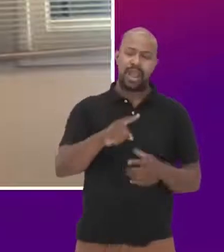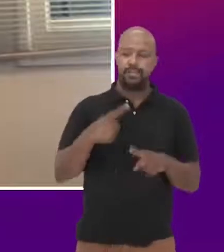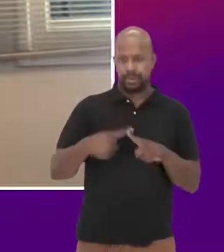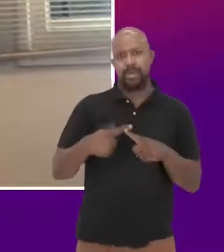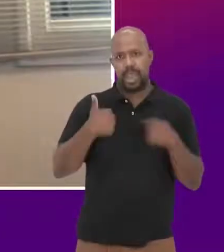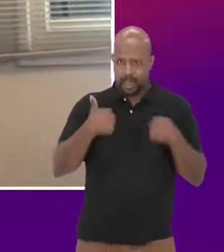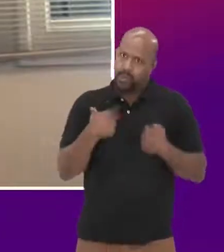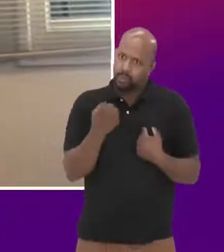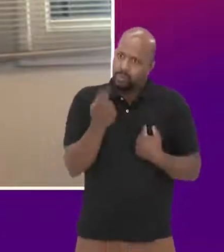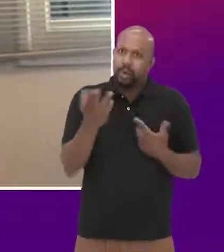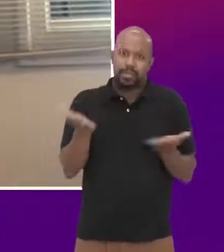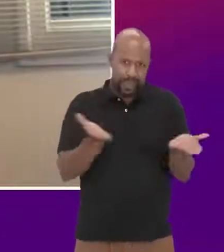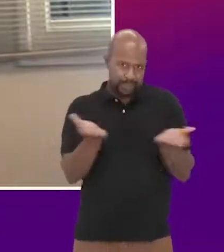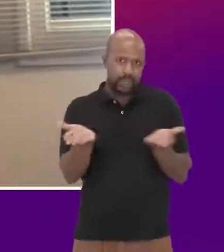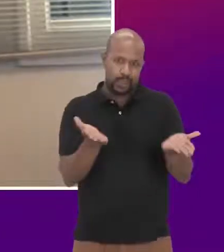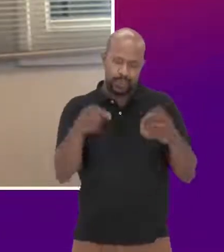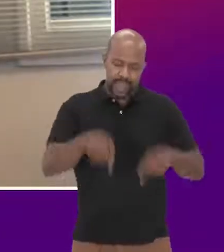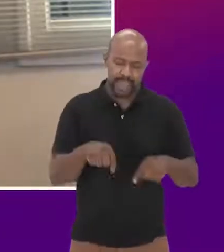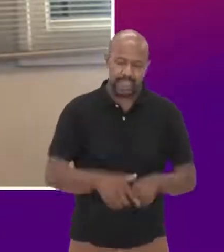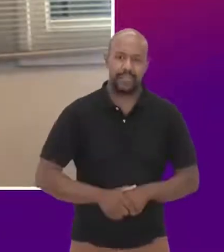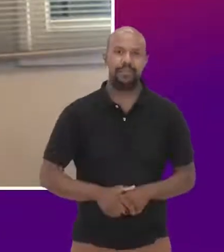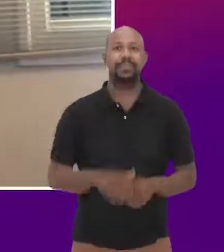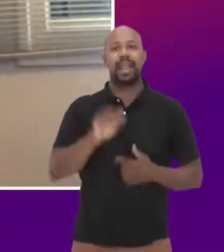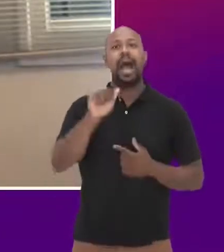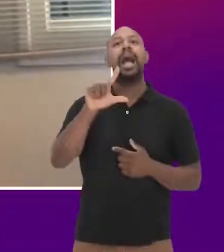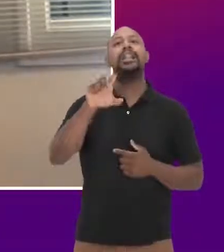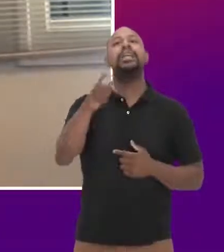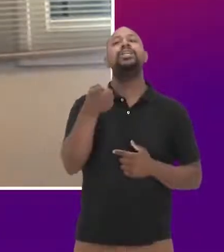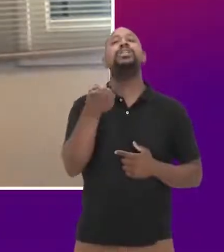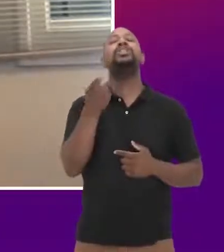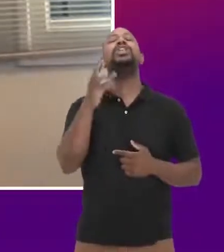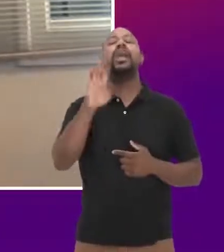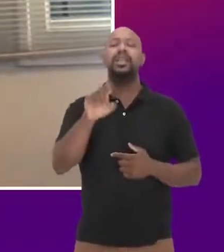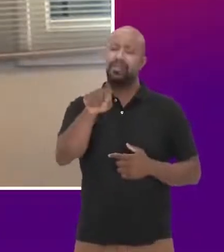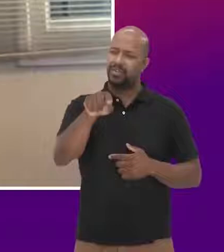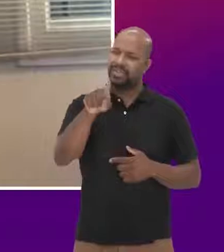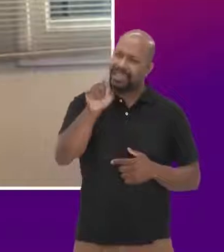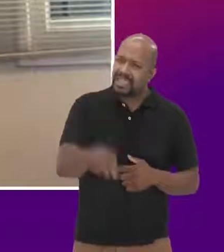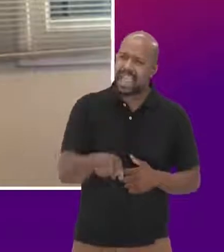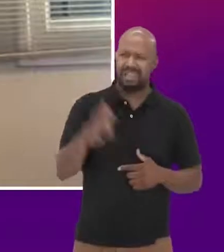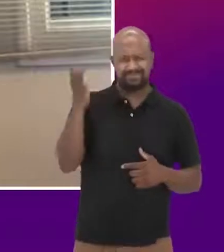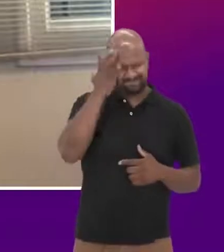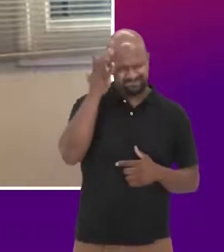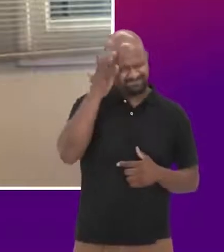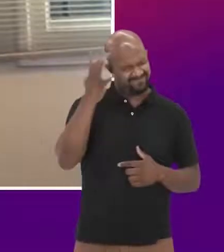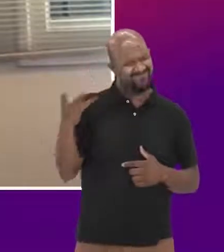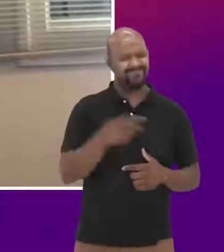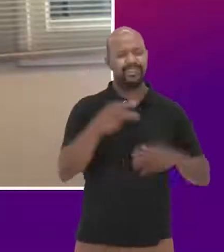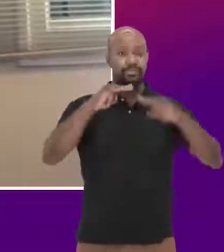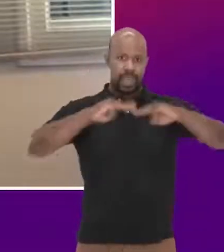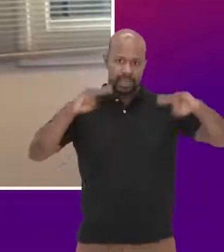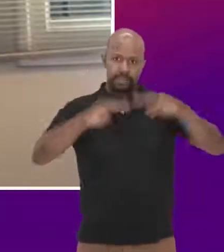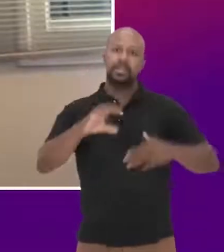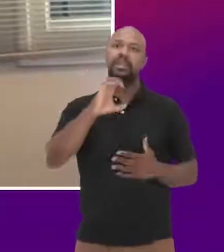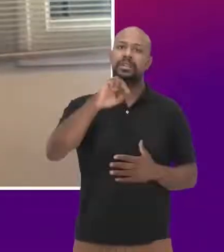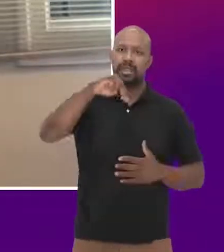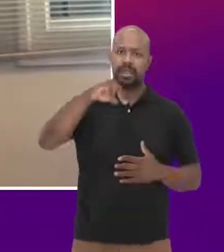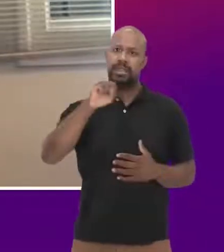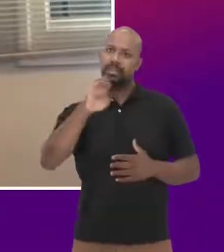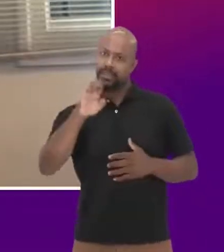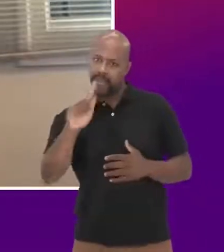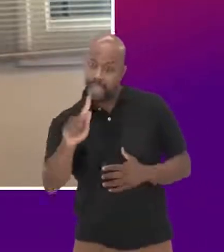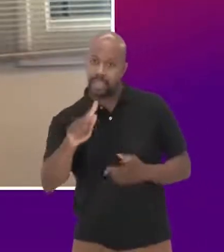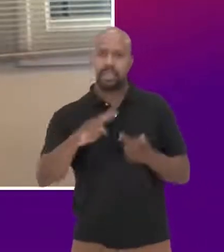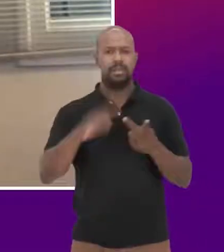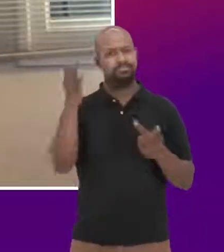porque eu sou mediador do painel. Alexandre Nogueira, você que é o homem de marketing da CNSEG e